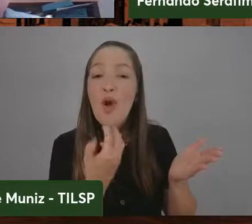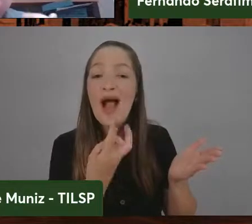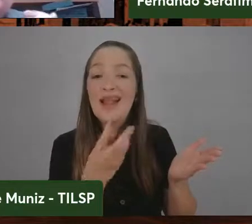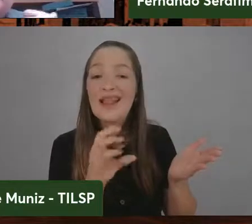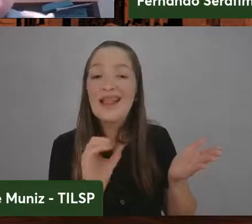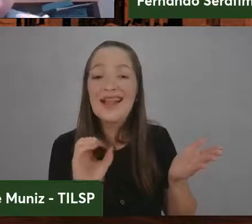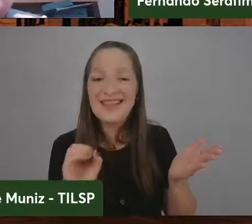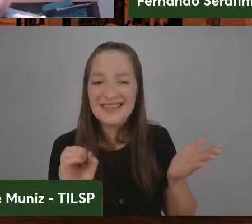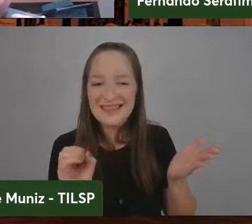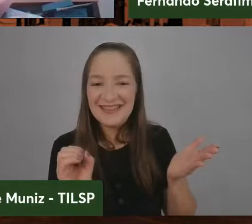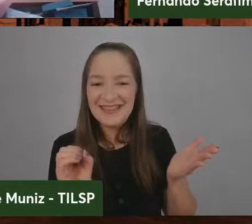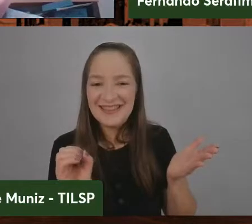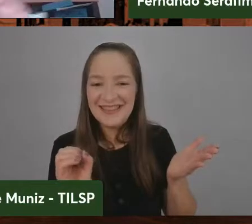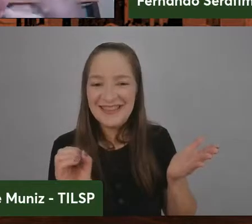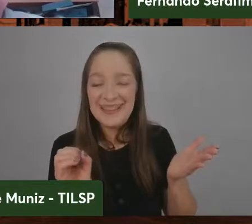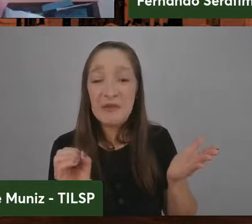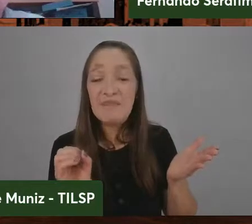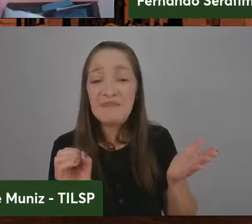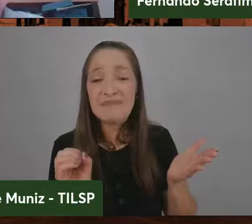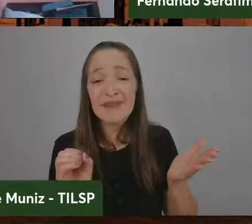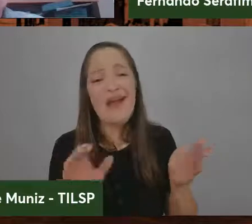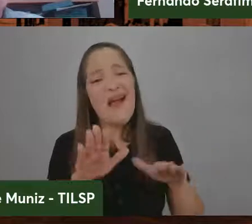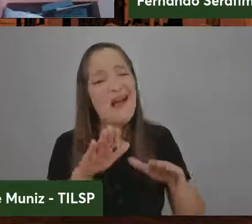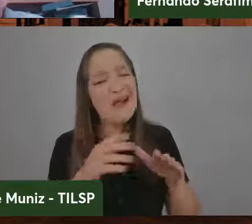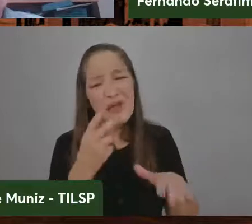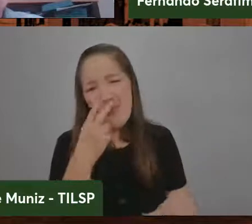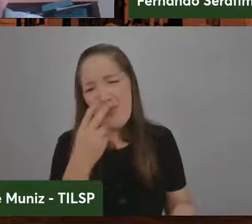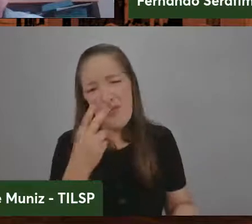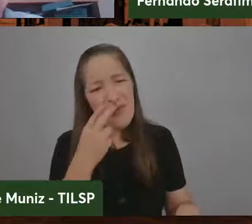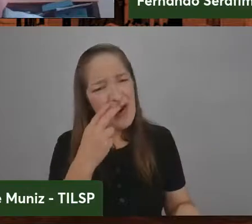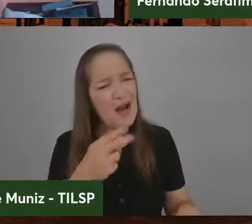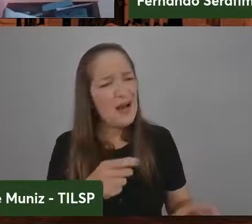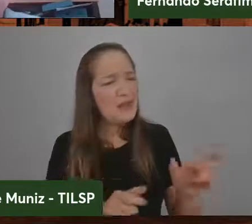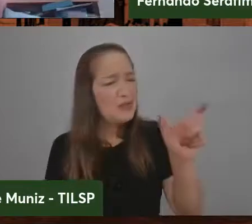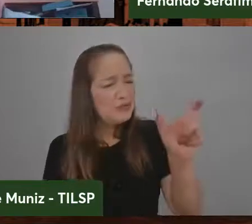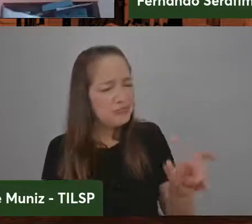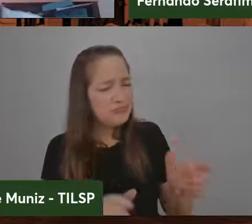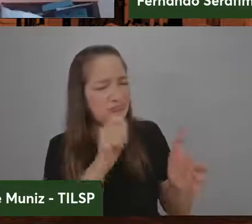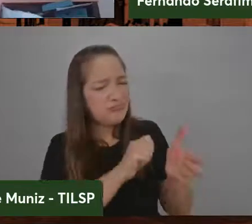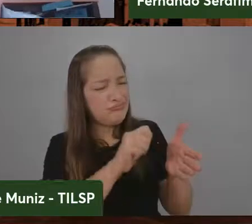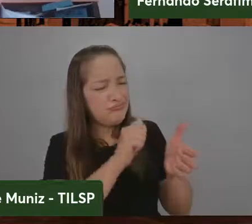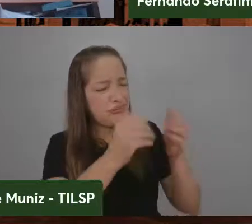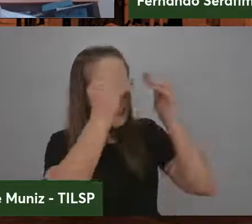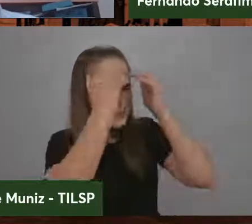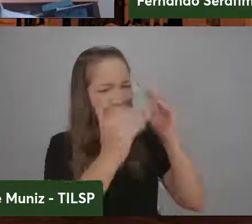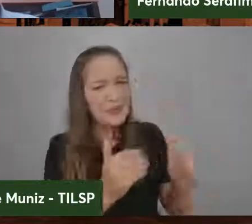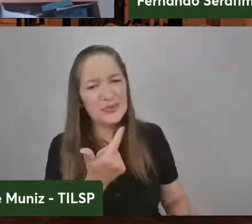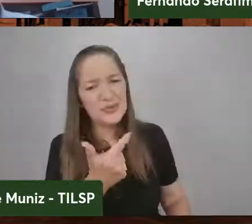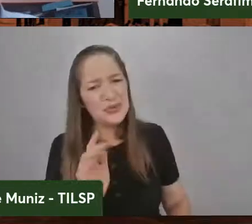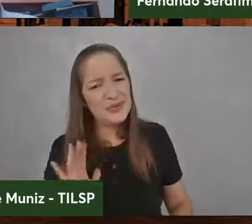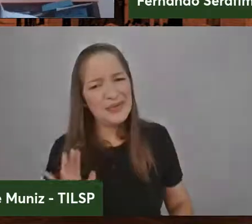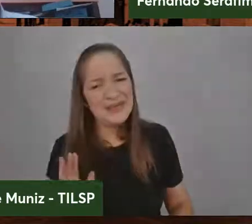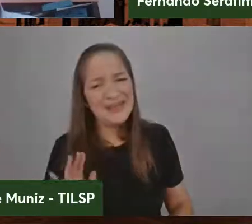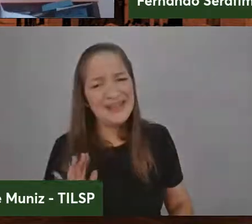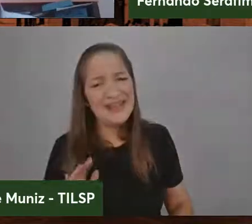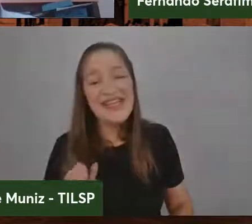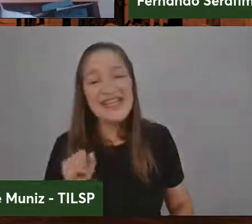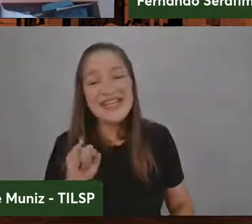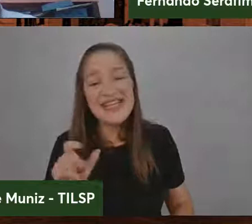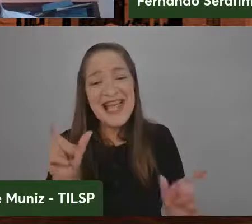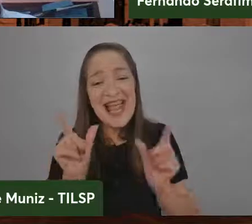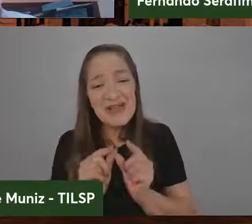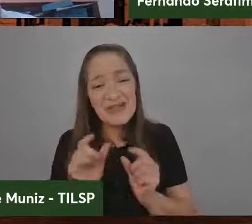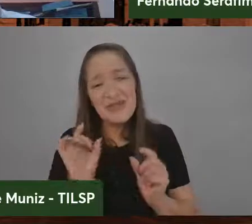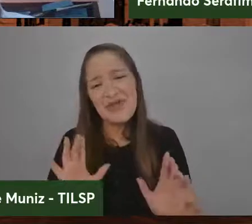Você, eu acho, até desrespeita o autor ou a autora quando você só lê o resumo, né? Porque dá